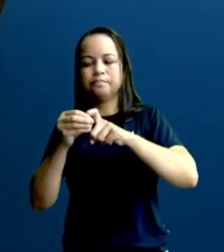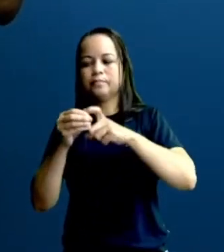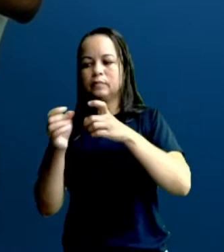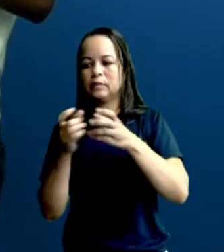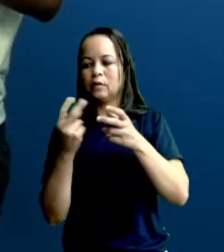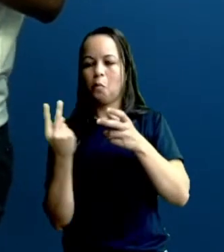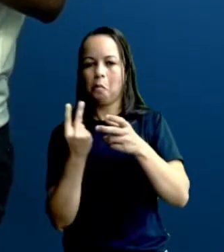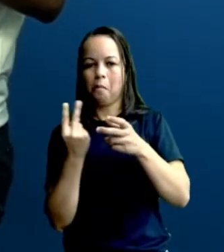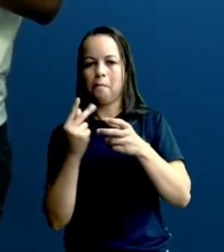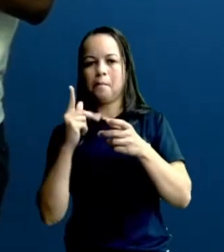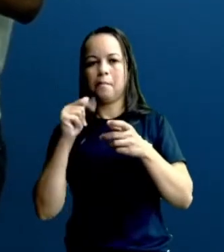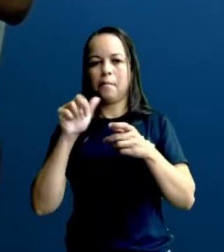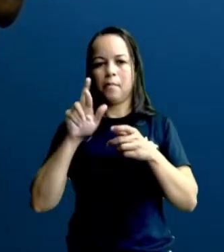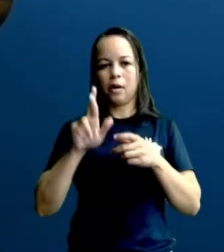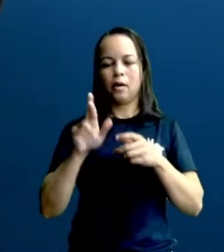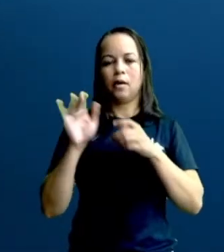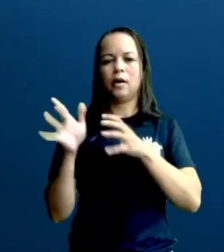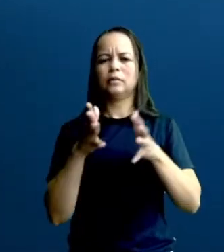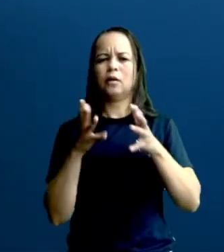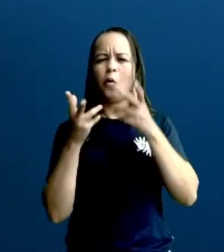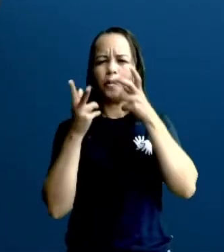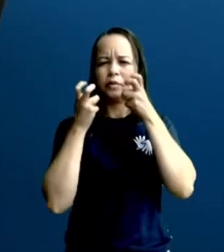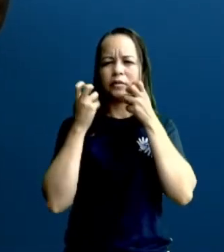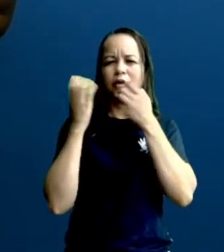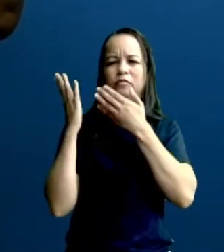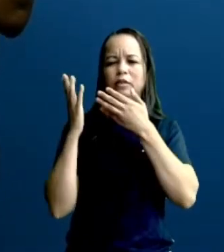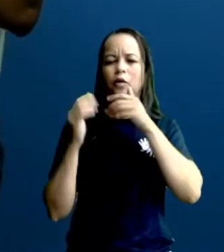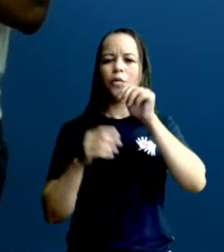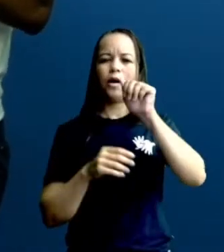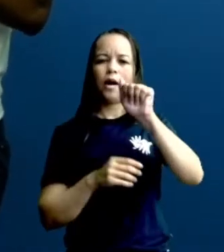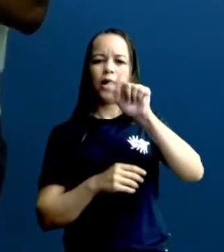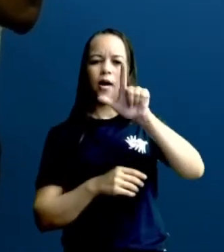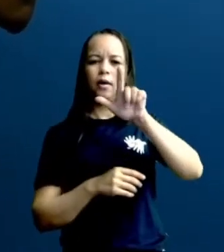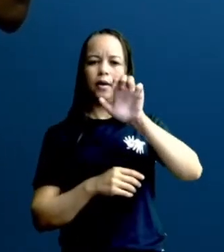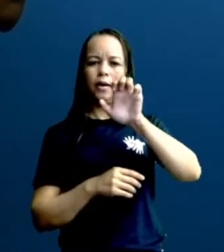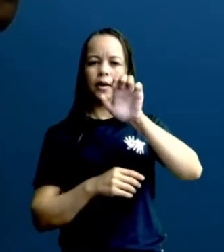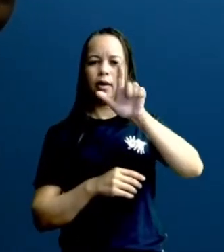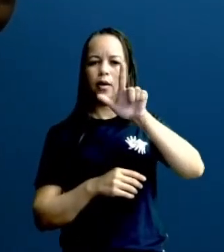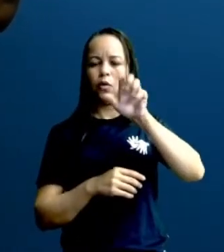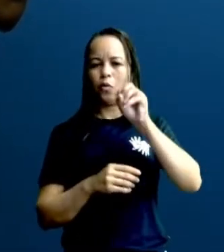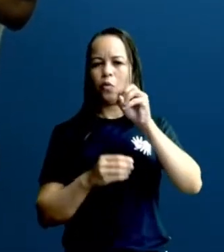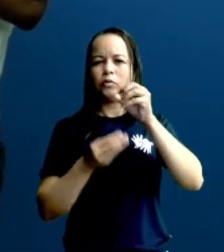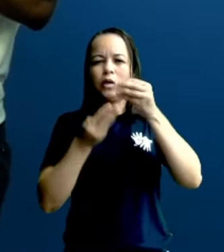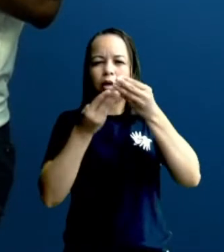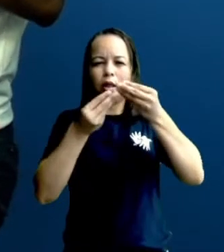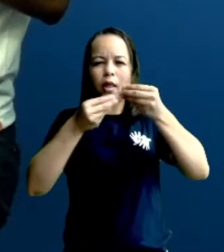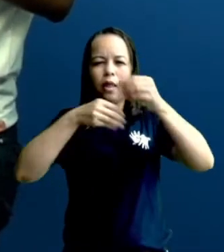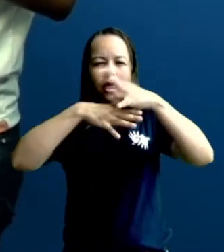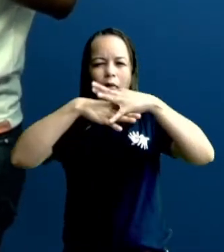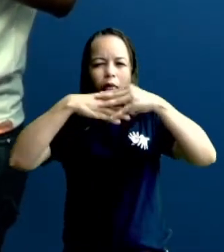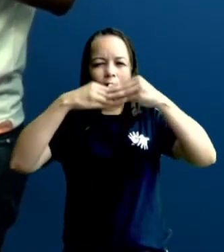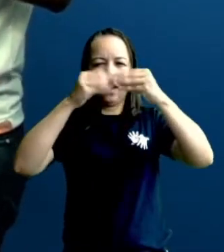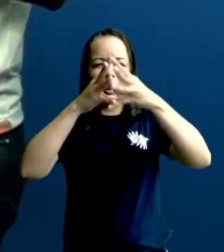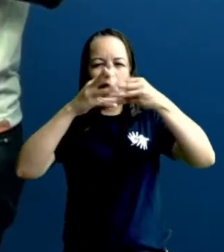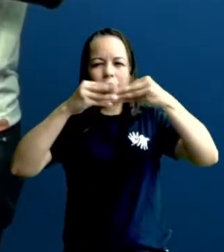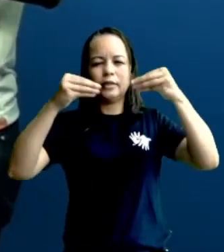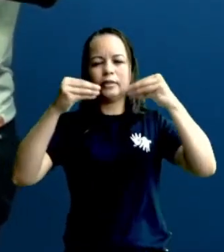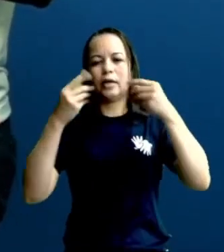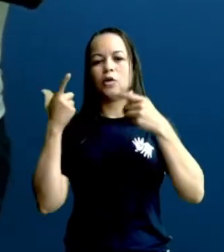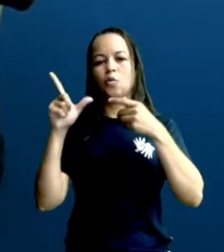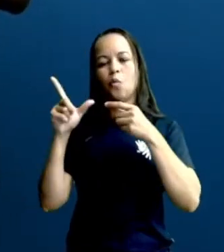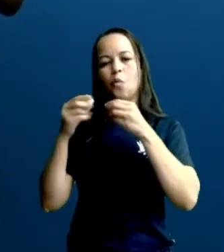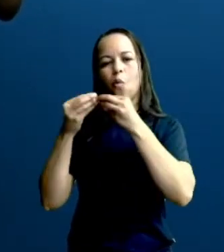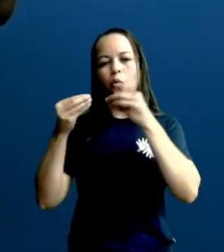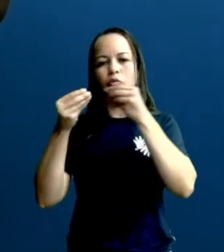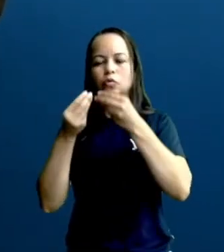que no local que eles estão, eu tenho um alelo para um gene de semente lisa e o outro um alelo para semente rugosa, por